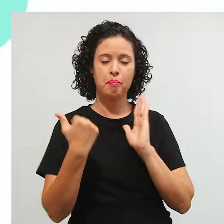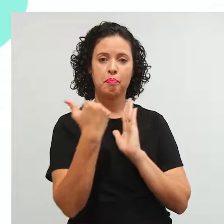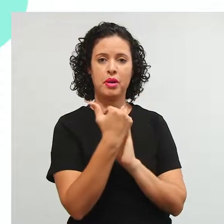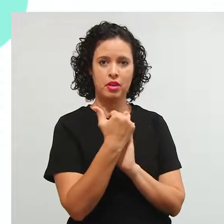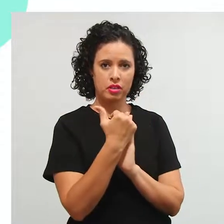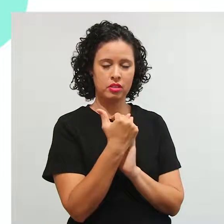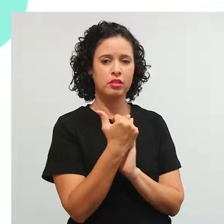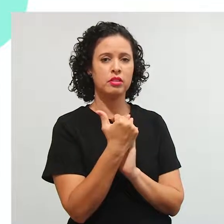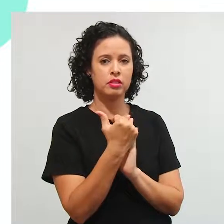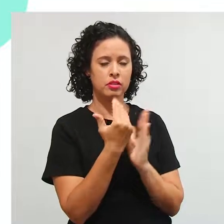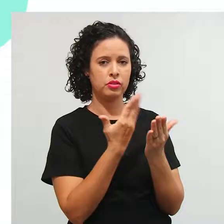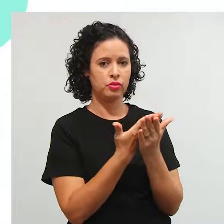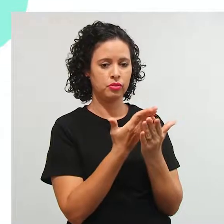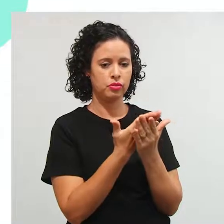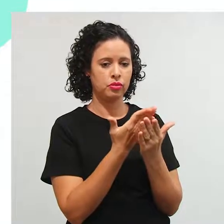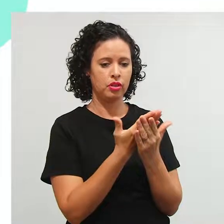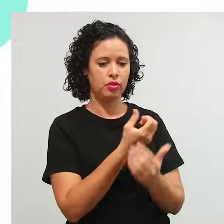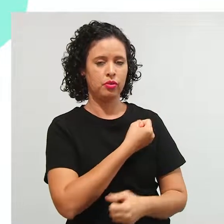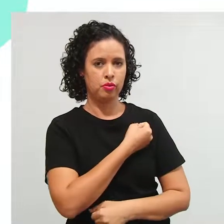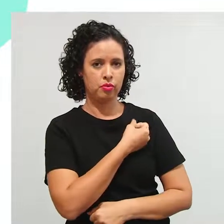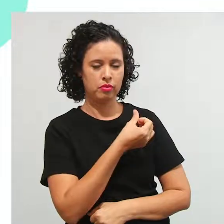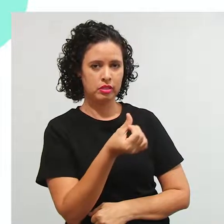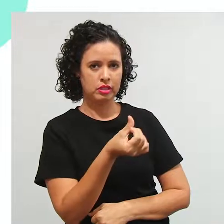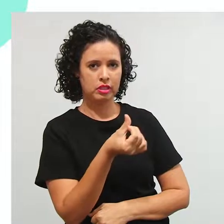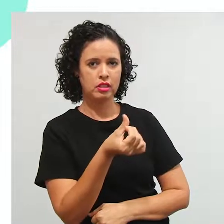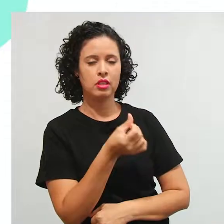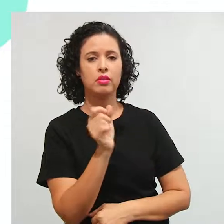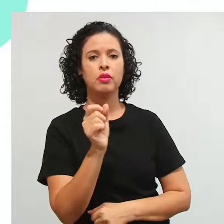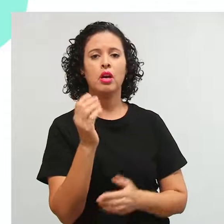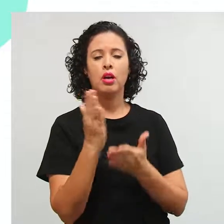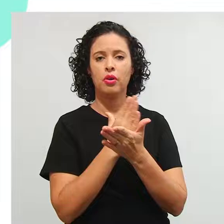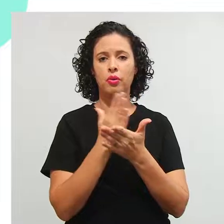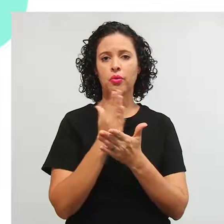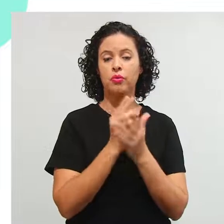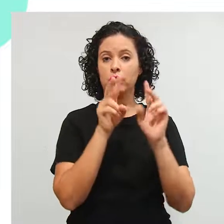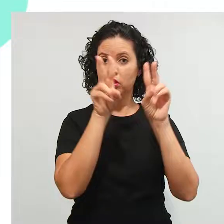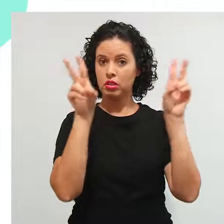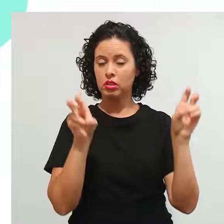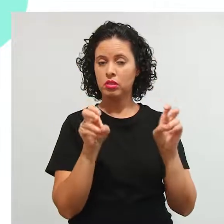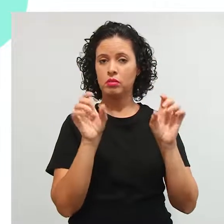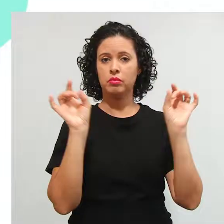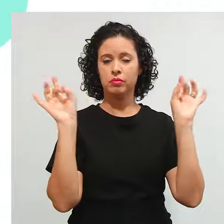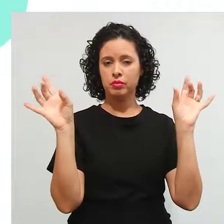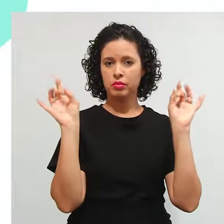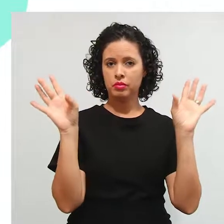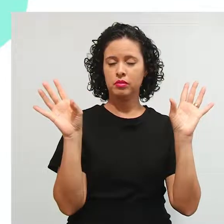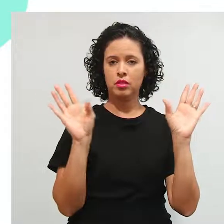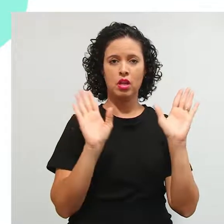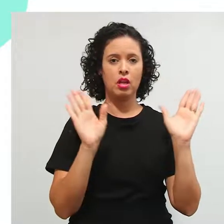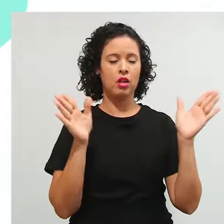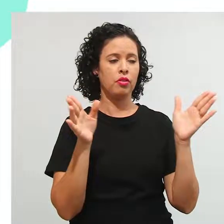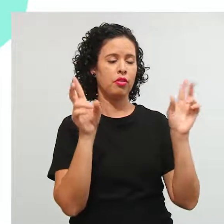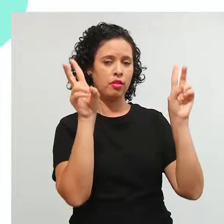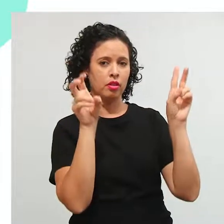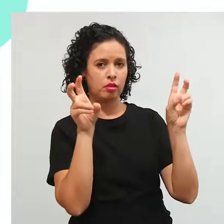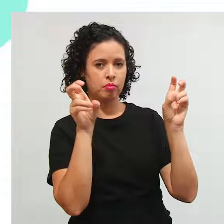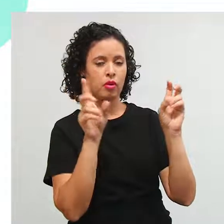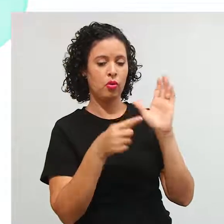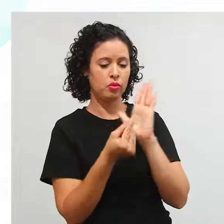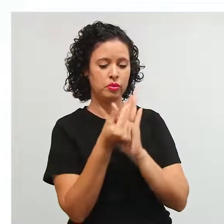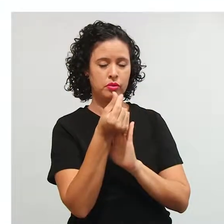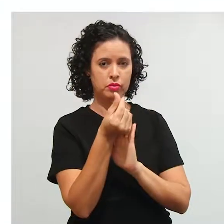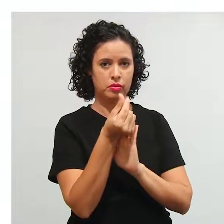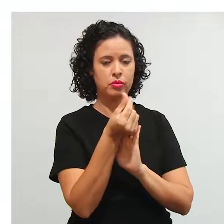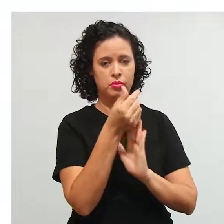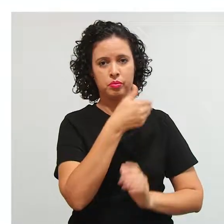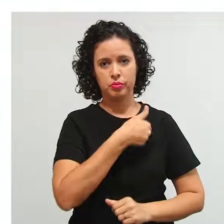na nossa web aula 6, alguns tópicos especiais sobre orçamento público. Então vamos